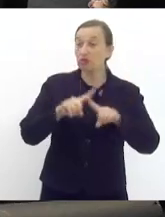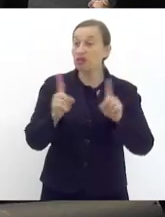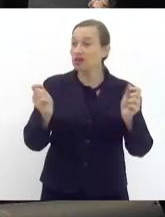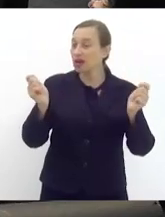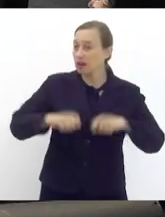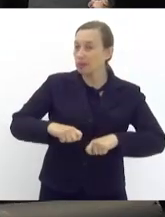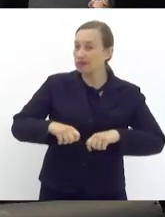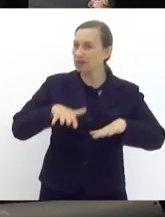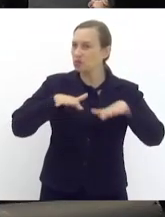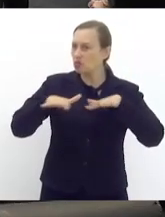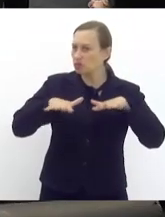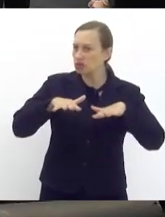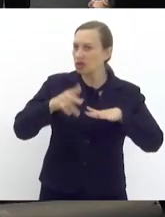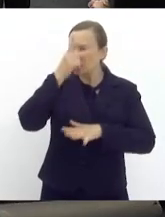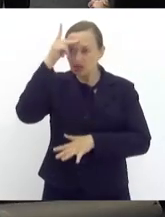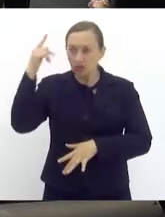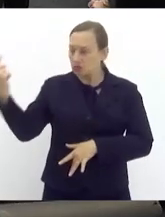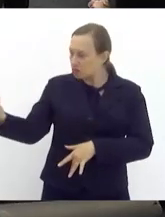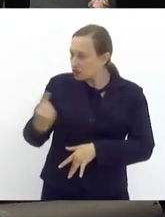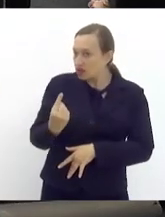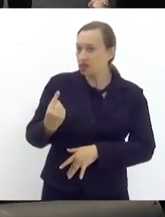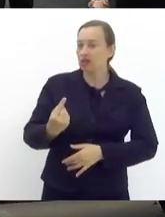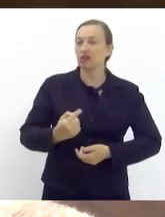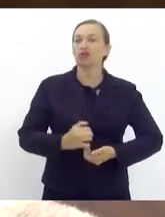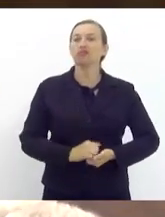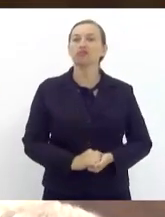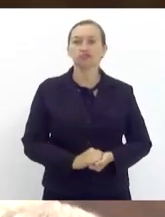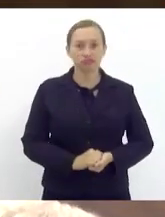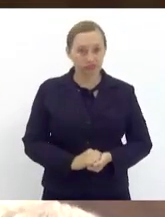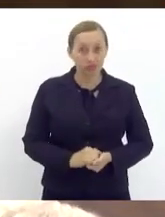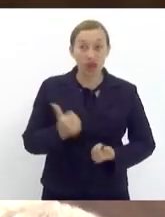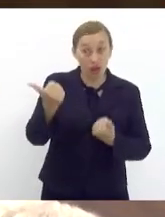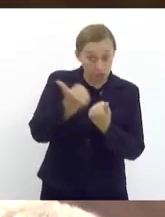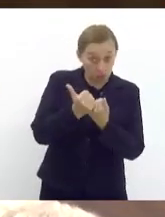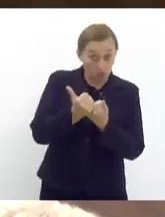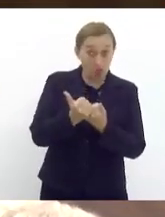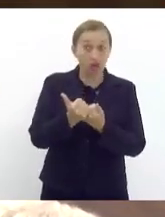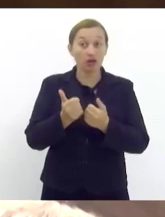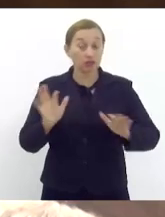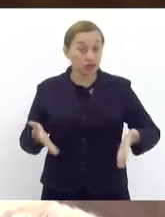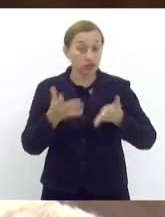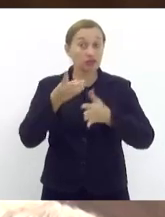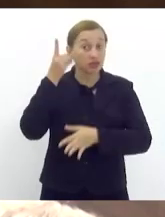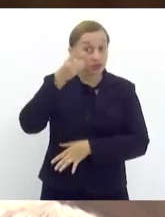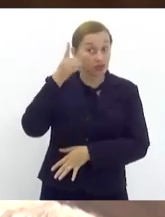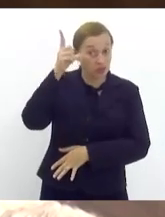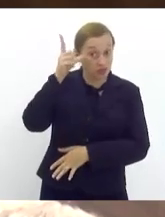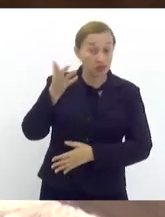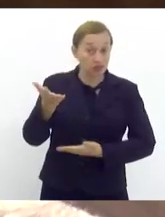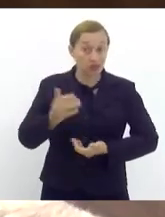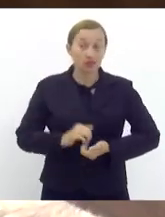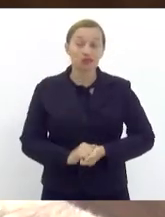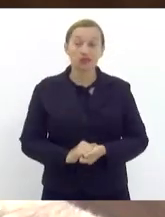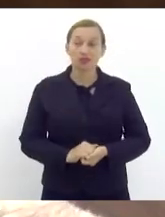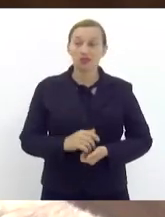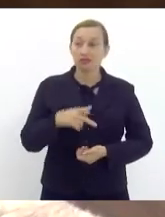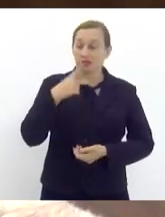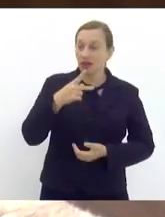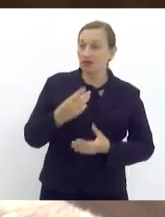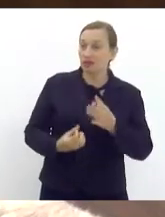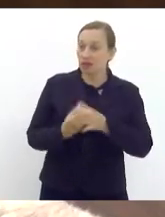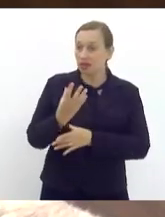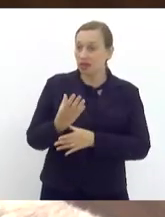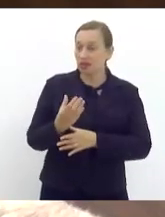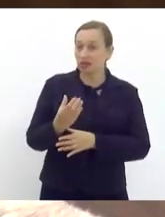capacidade de mobilização das pessoas que vieram aqui apoiar a iniciativa da deputada Lucinha. Dizer que foi instalada na